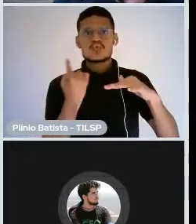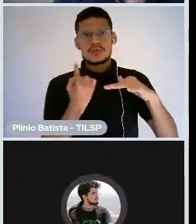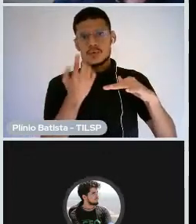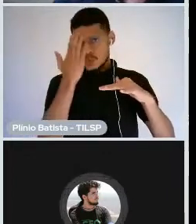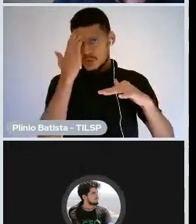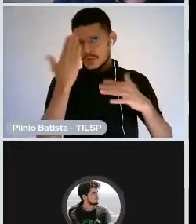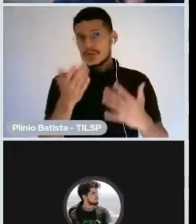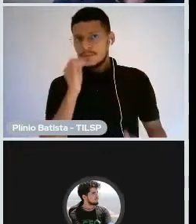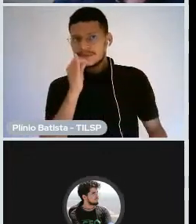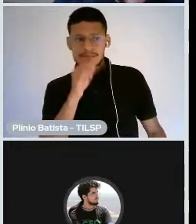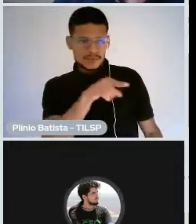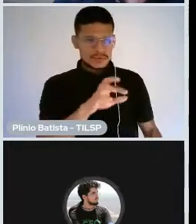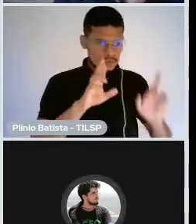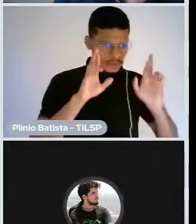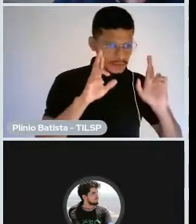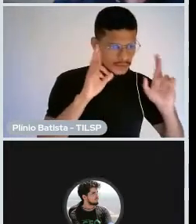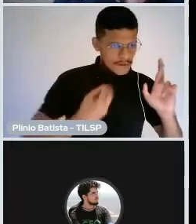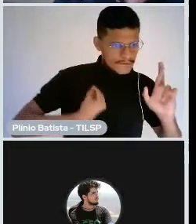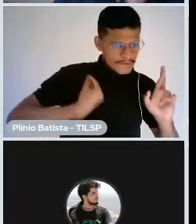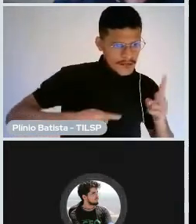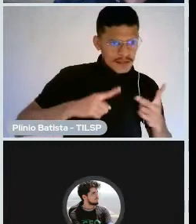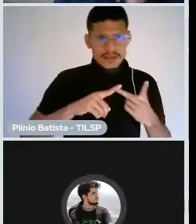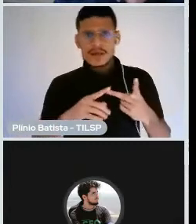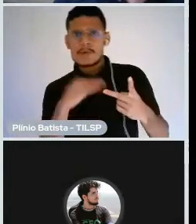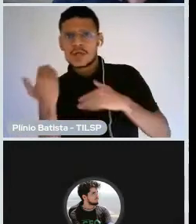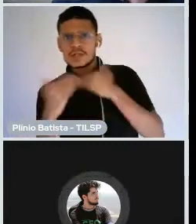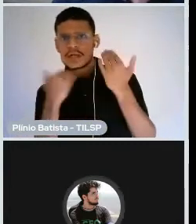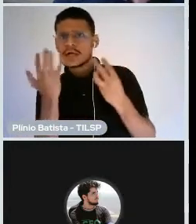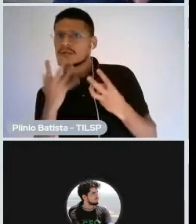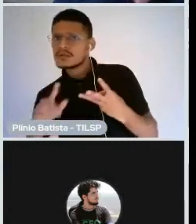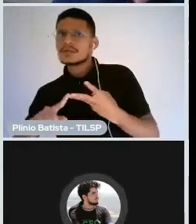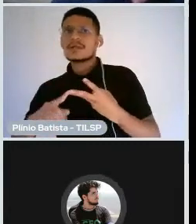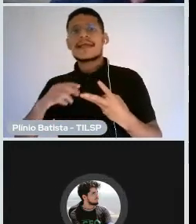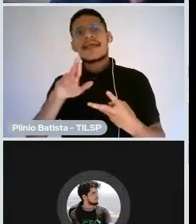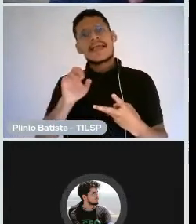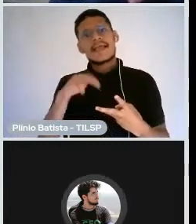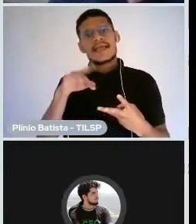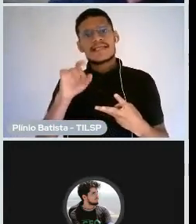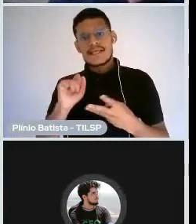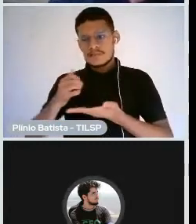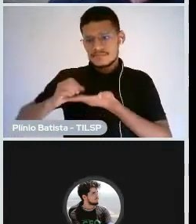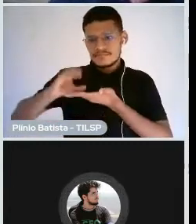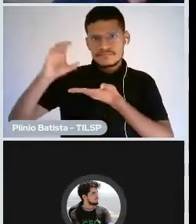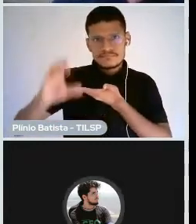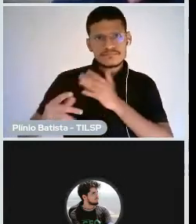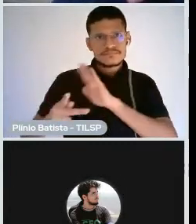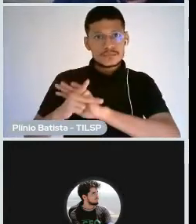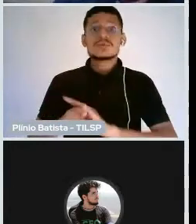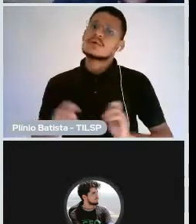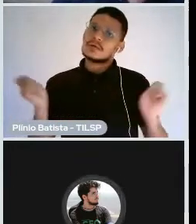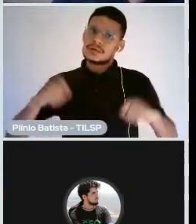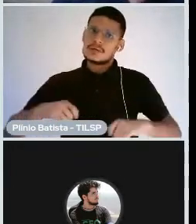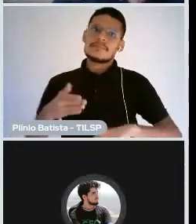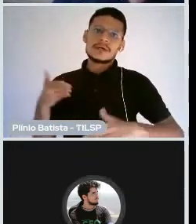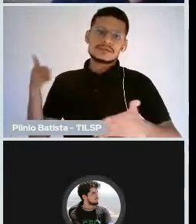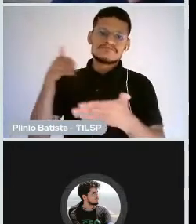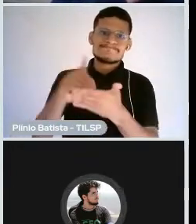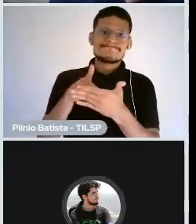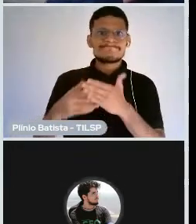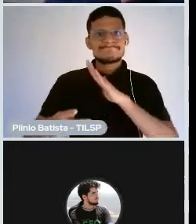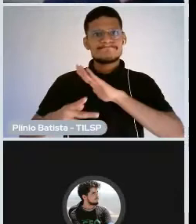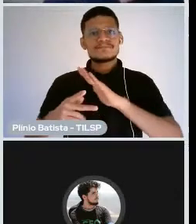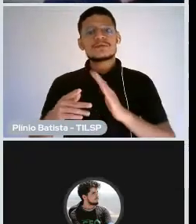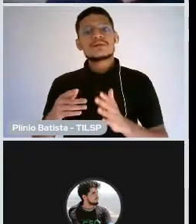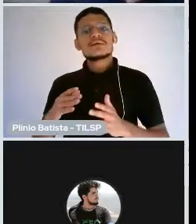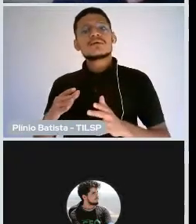de vida, a mortalidade infantil, a renda per capita, a taxa de escolaridade, tudo isso vai afetar o desenvolvimento daquele país e também o desenvolvimento da